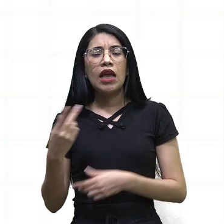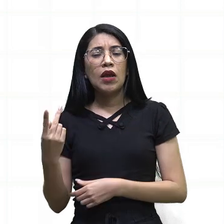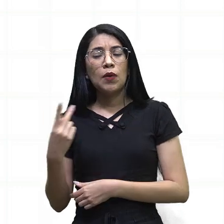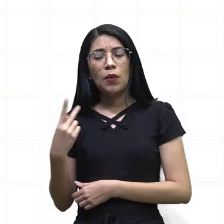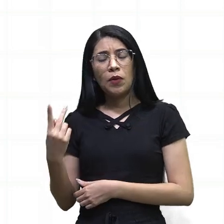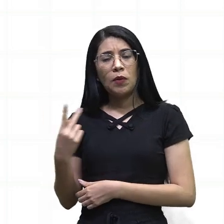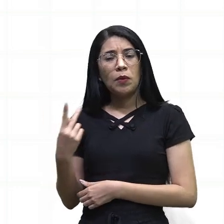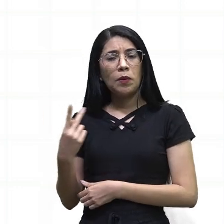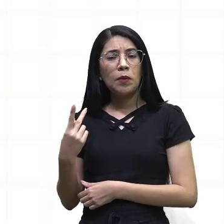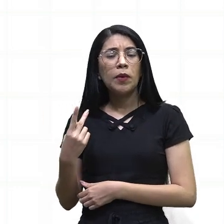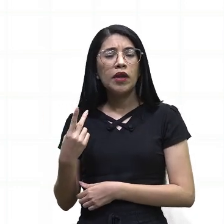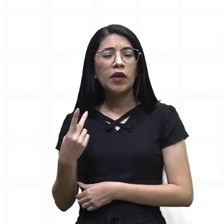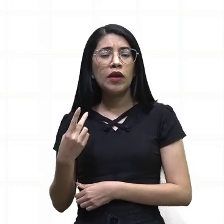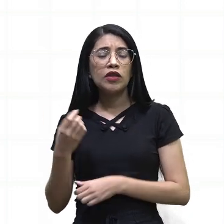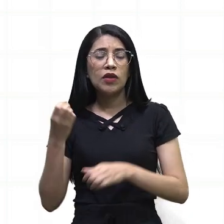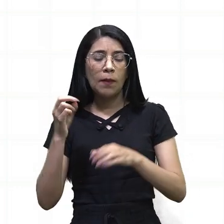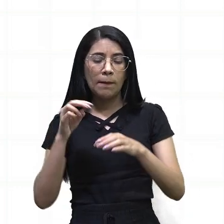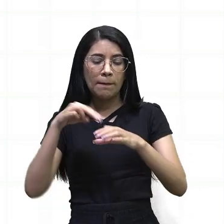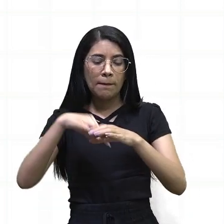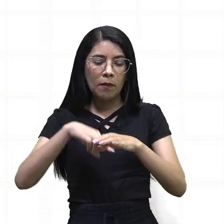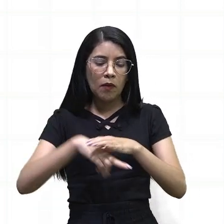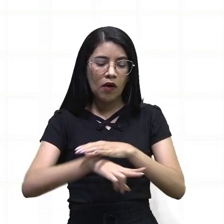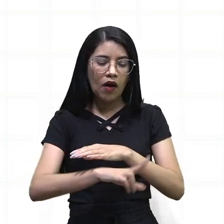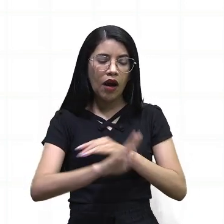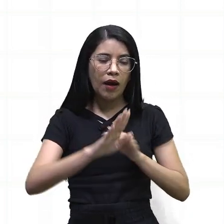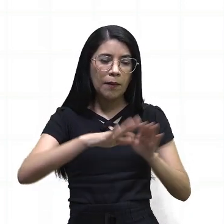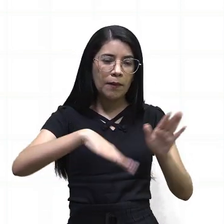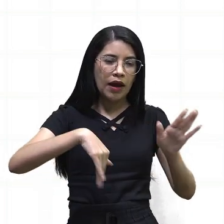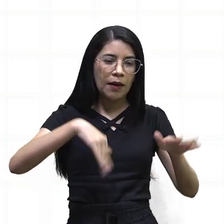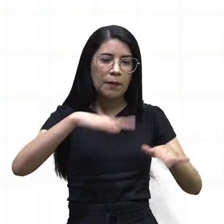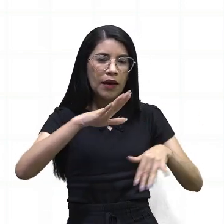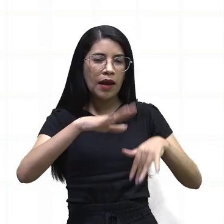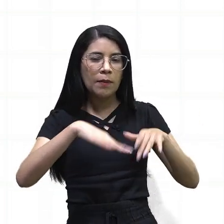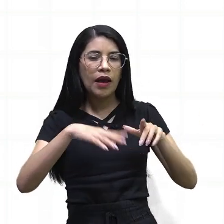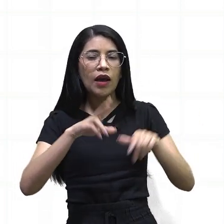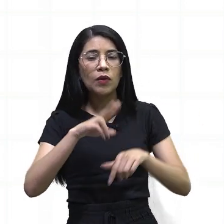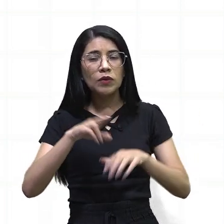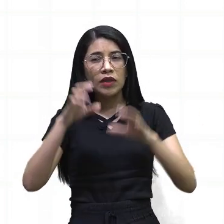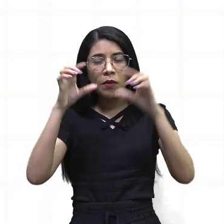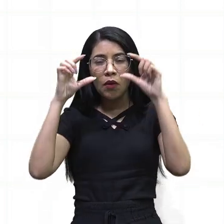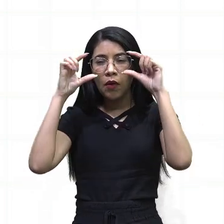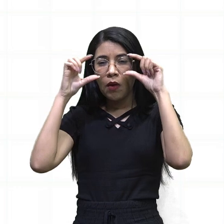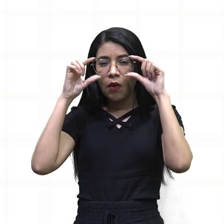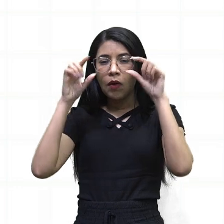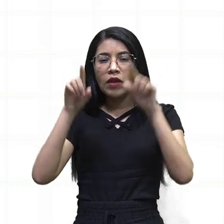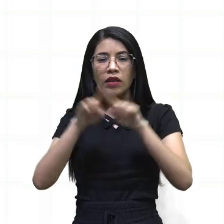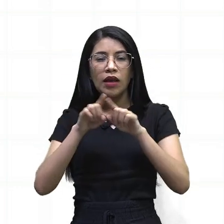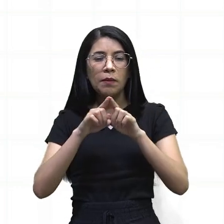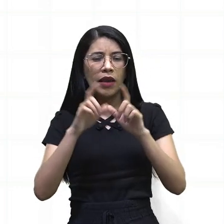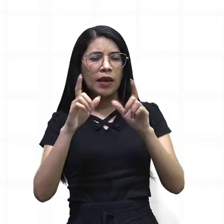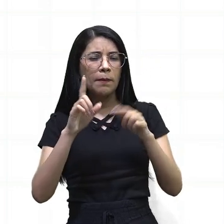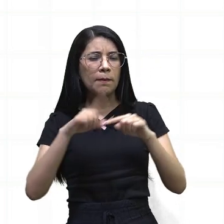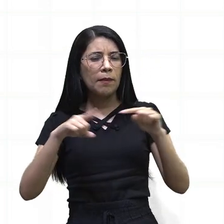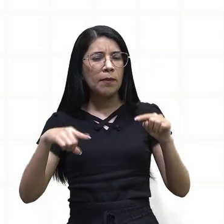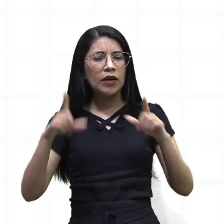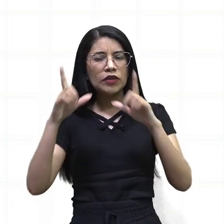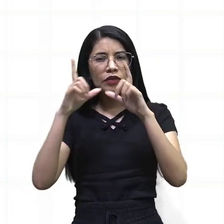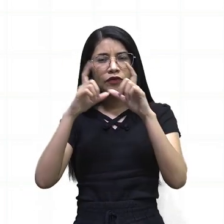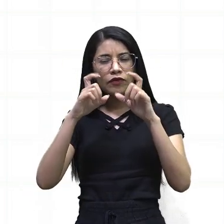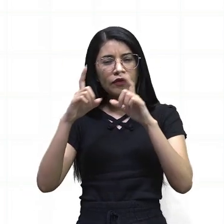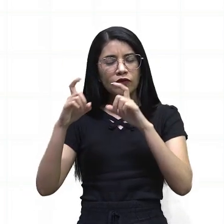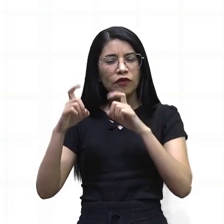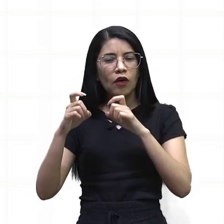Renor mergulhamos na água com binóculos e equipamentos de fotografia